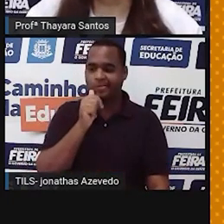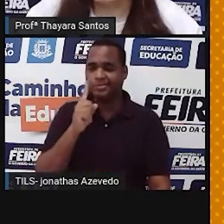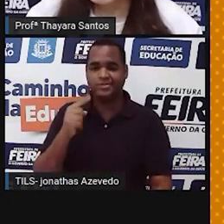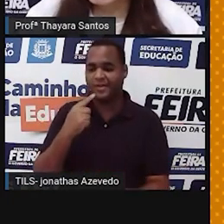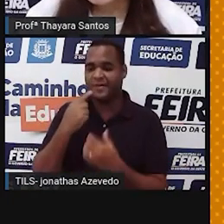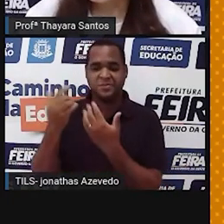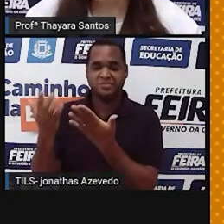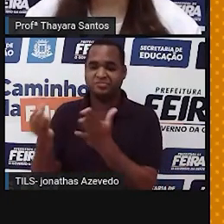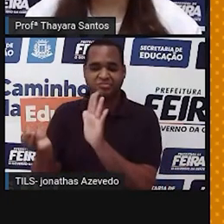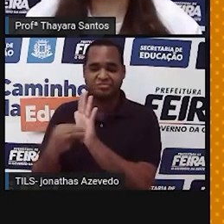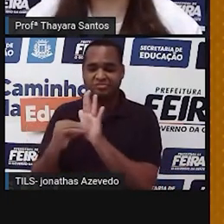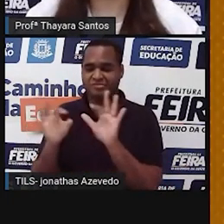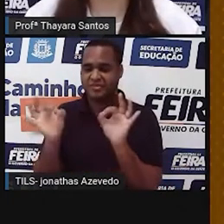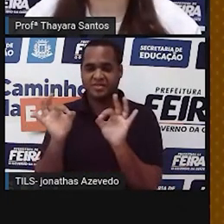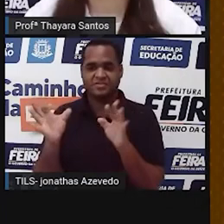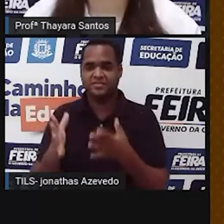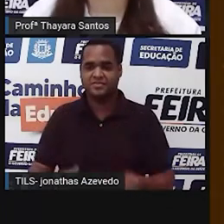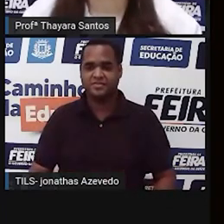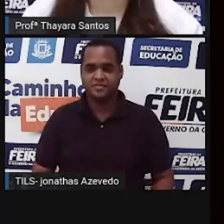no trabalho.